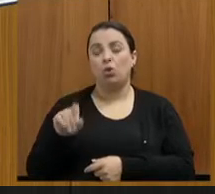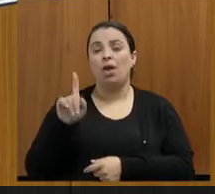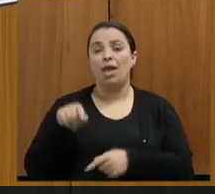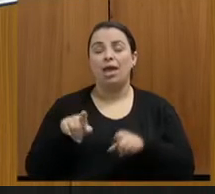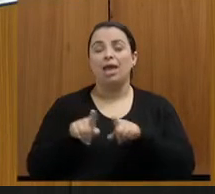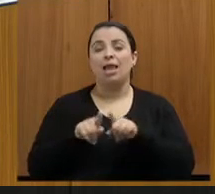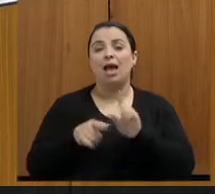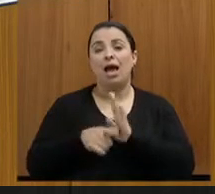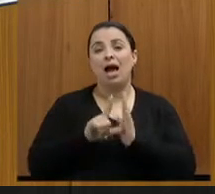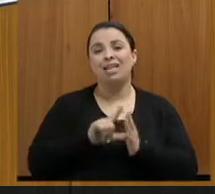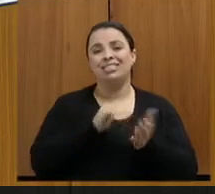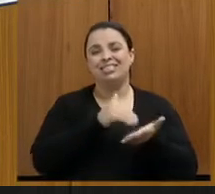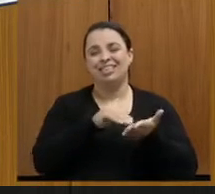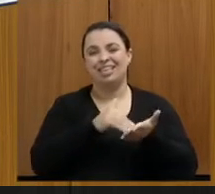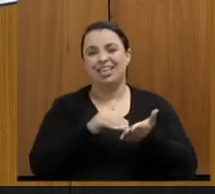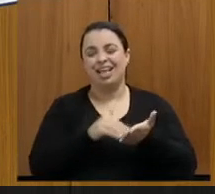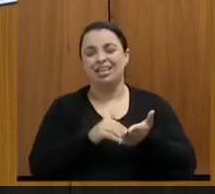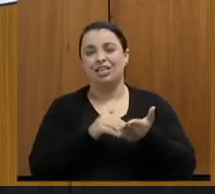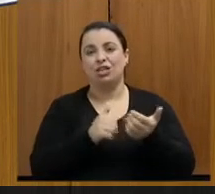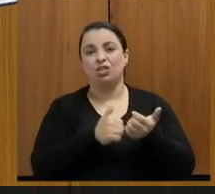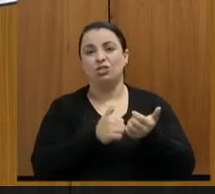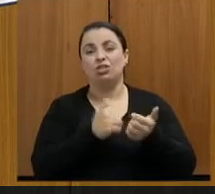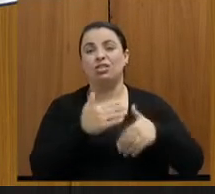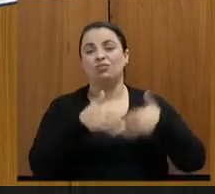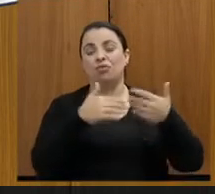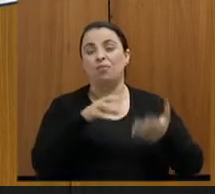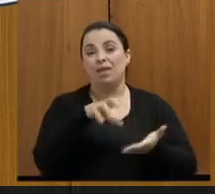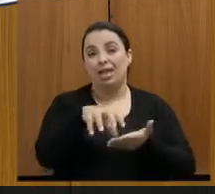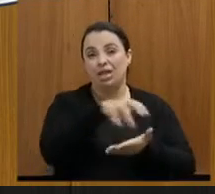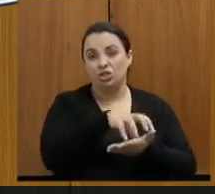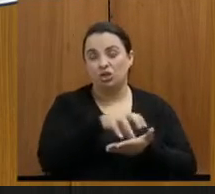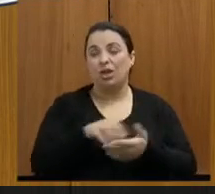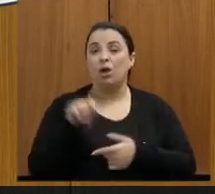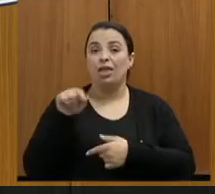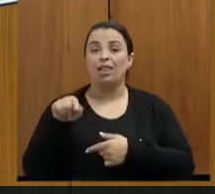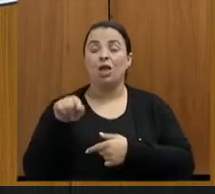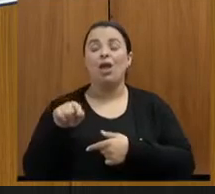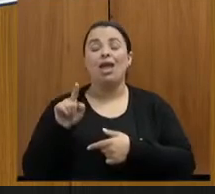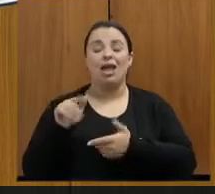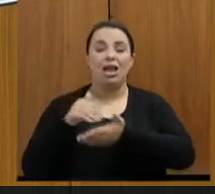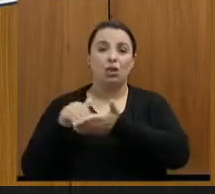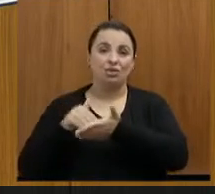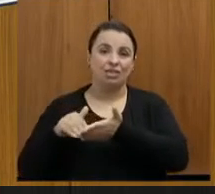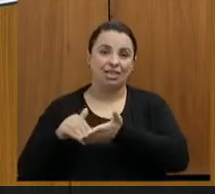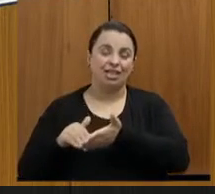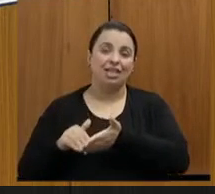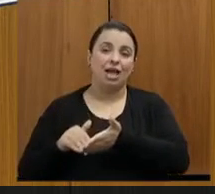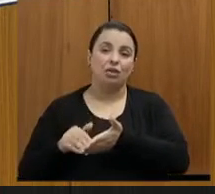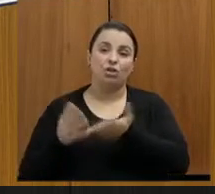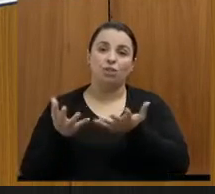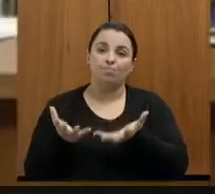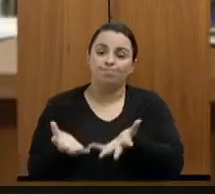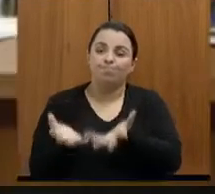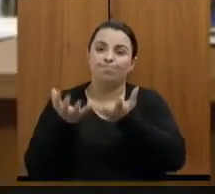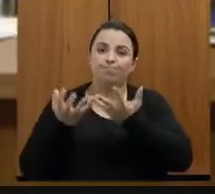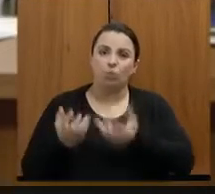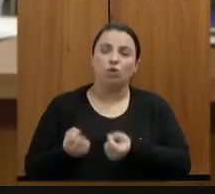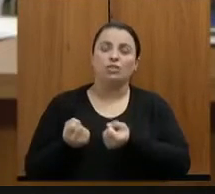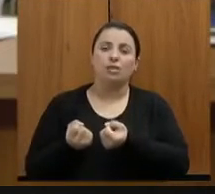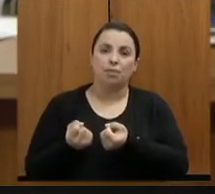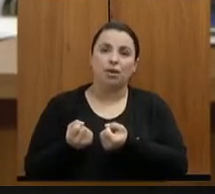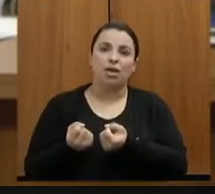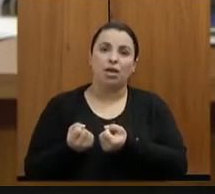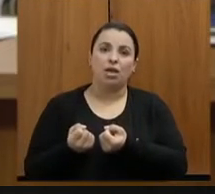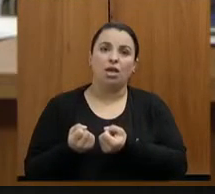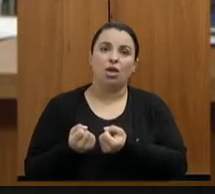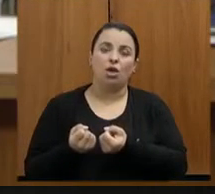Desenvolvimento Regional, então, ele é um secretário que concebeu ali, na essência mesmo, a